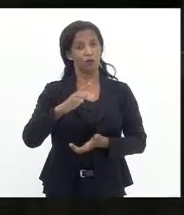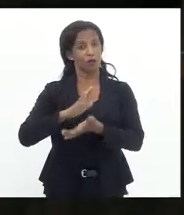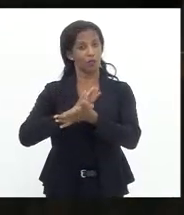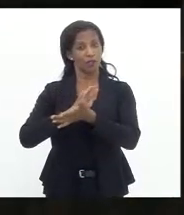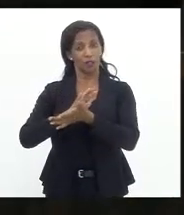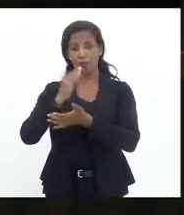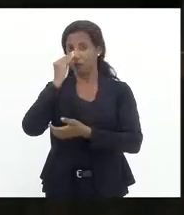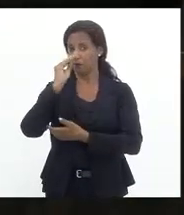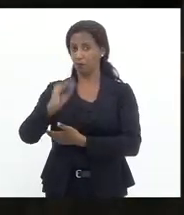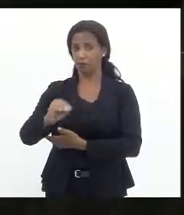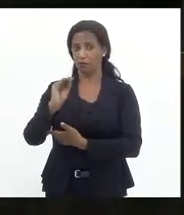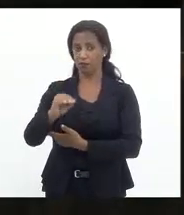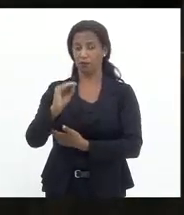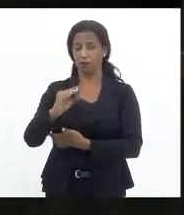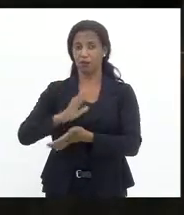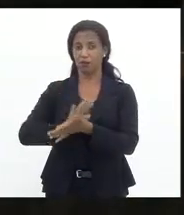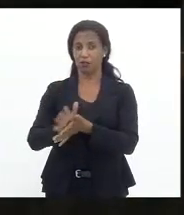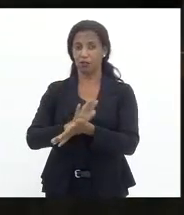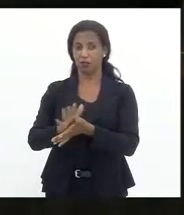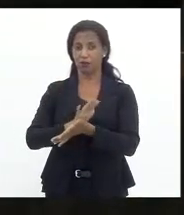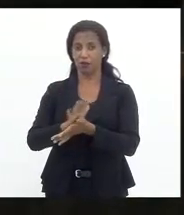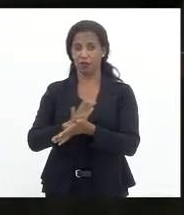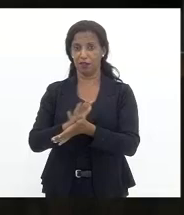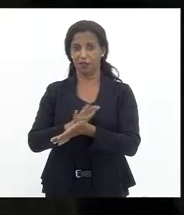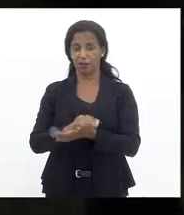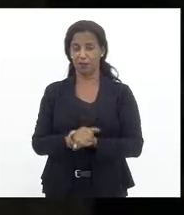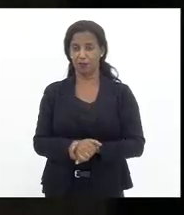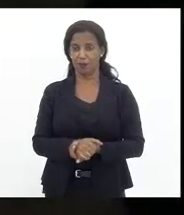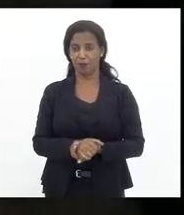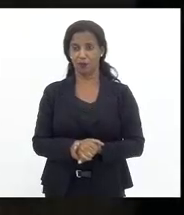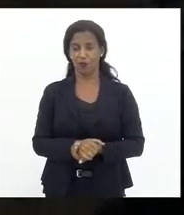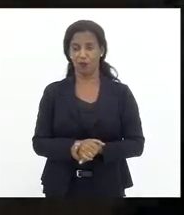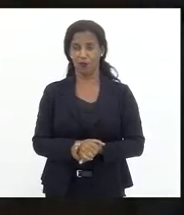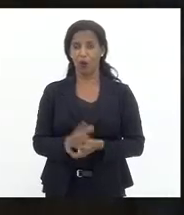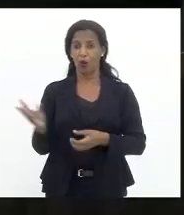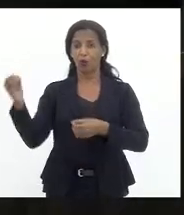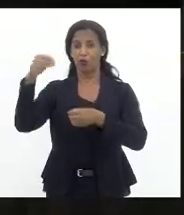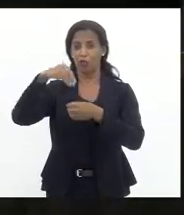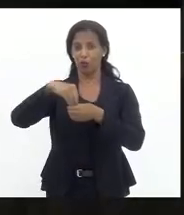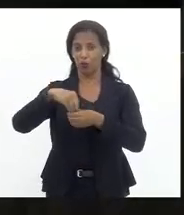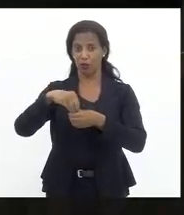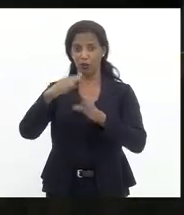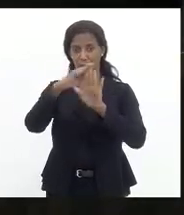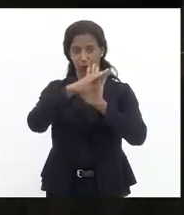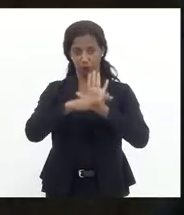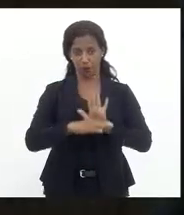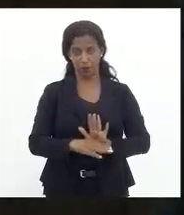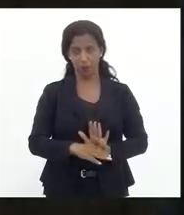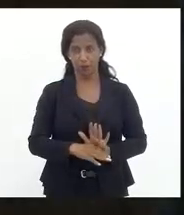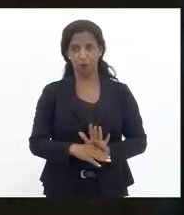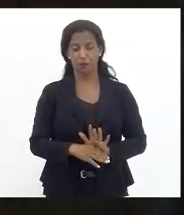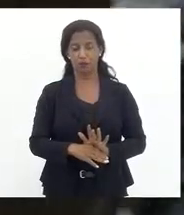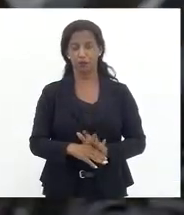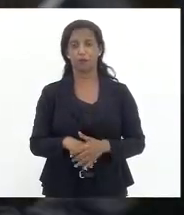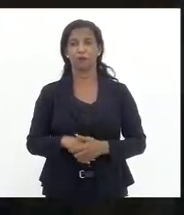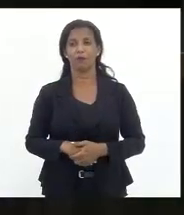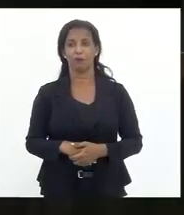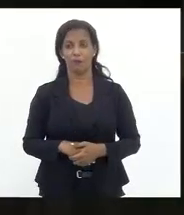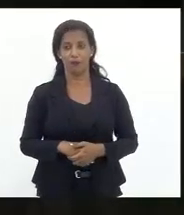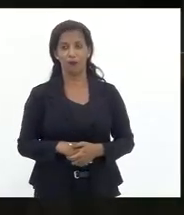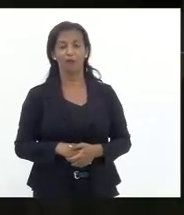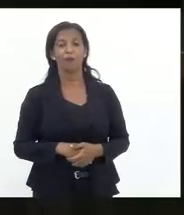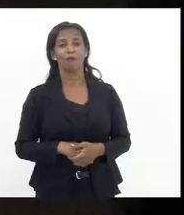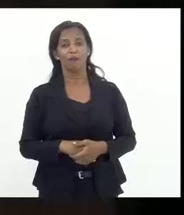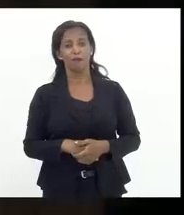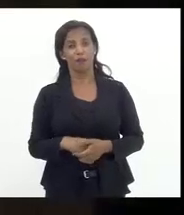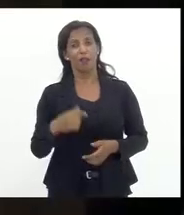Não, não. Eu respeito, destaque importante. Como é que eu falei? Preste, não estará incluído no programa. Nos trabalhos. Então, eu registro. Voto contrário.